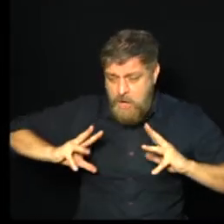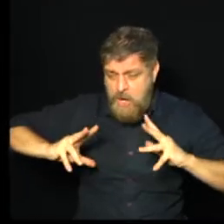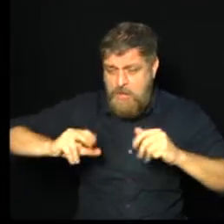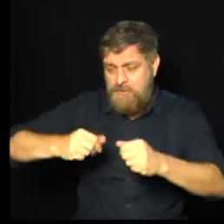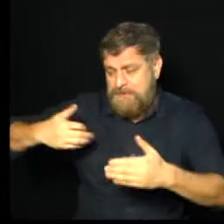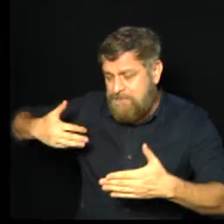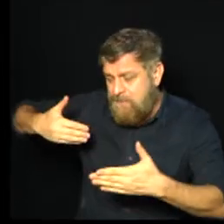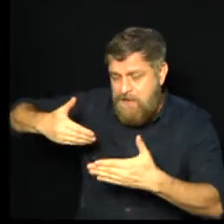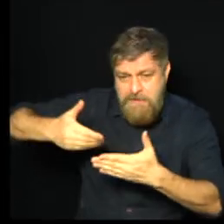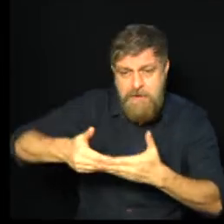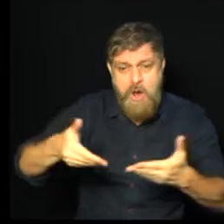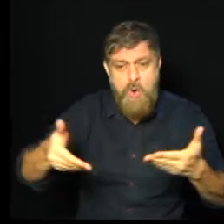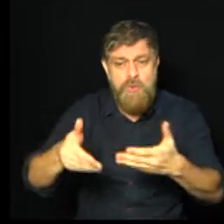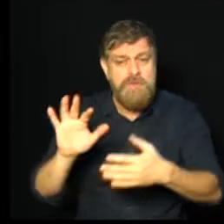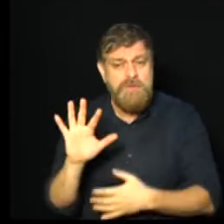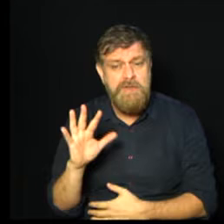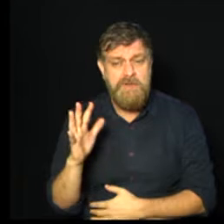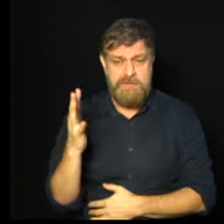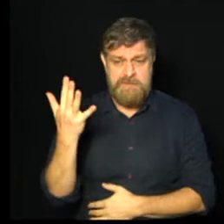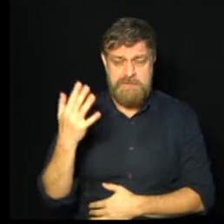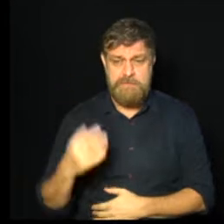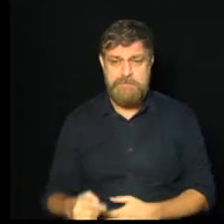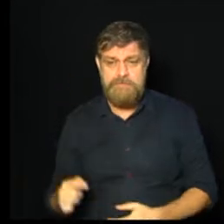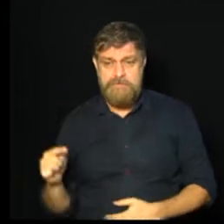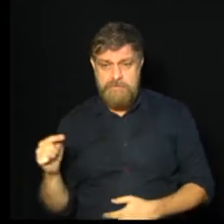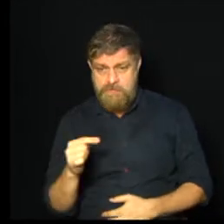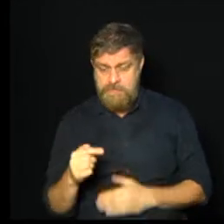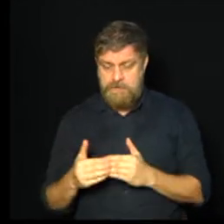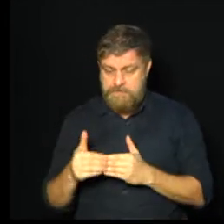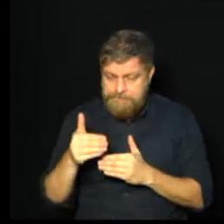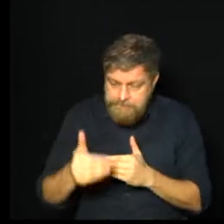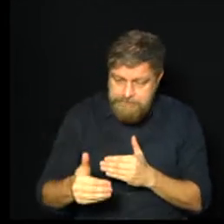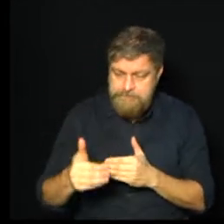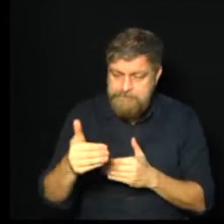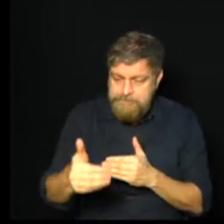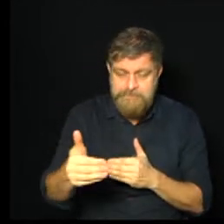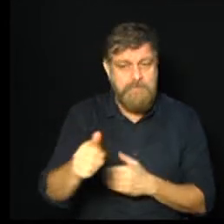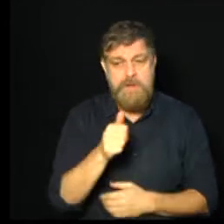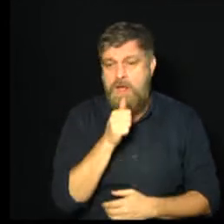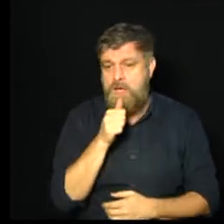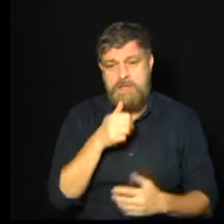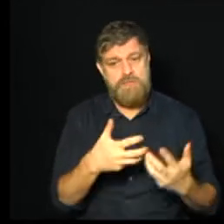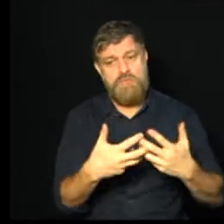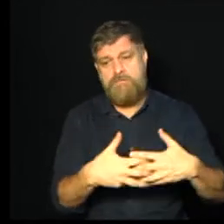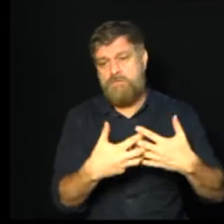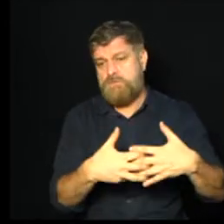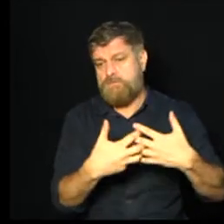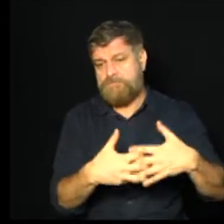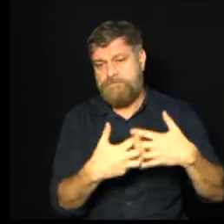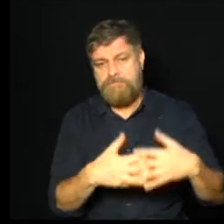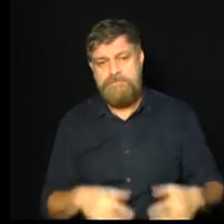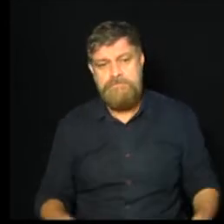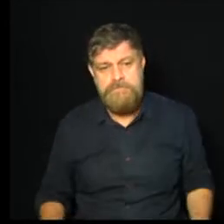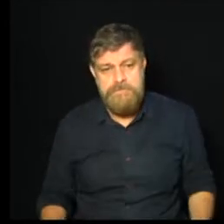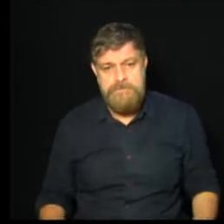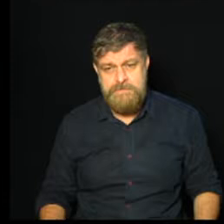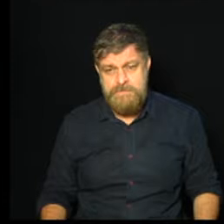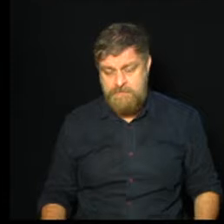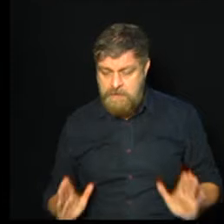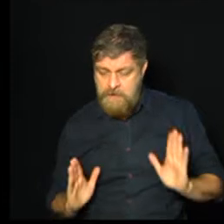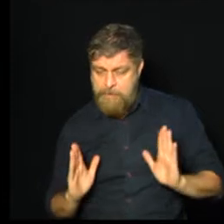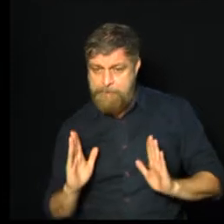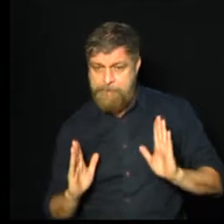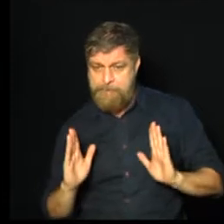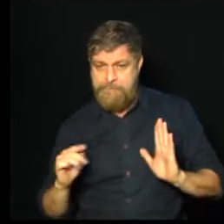hoje, isso está em processo, não conseguiu ser implantado. Só que, nesse meio tempo,